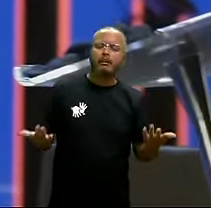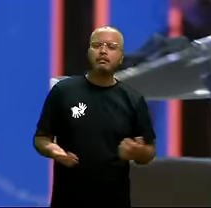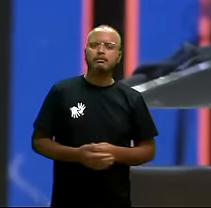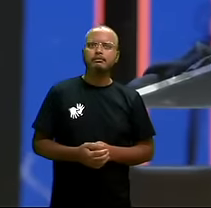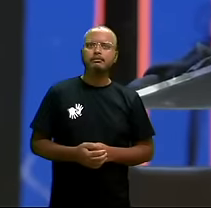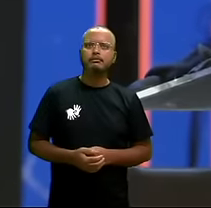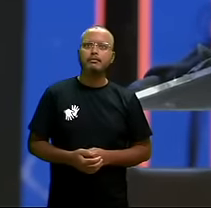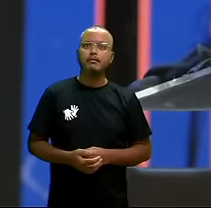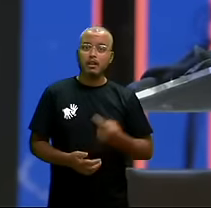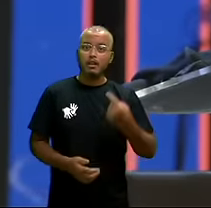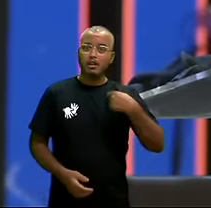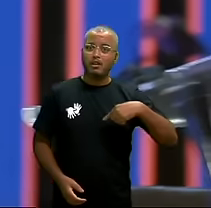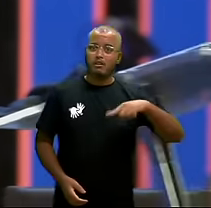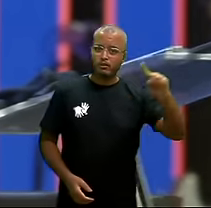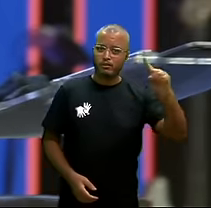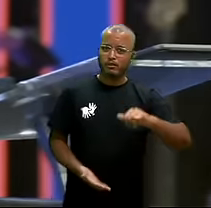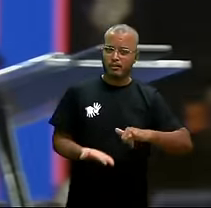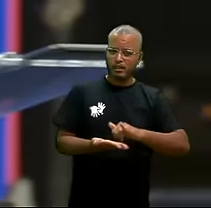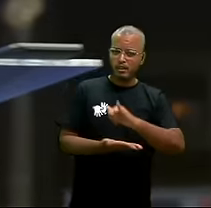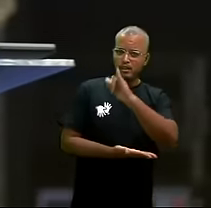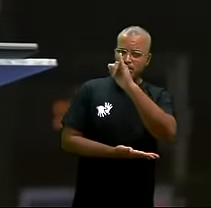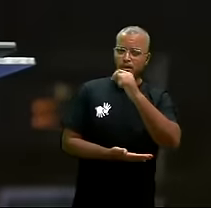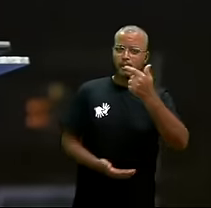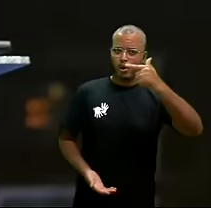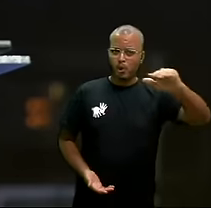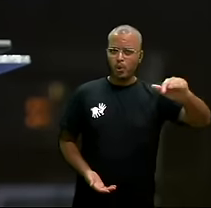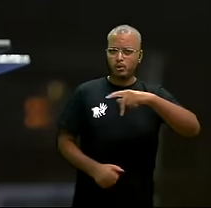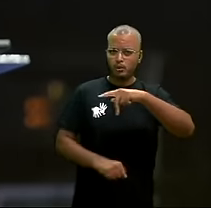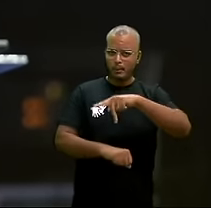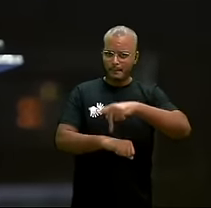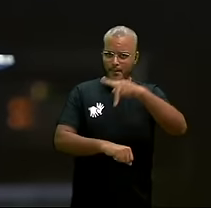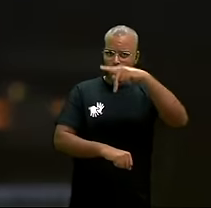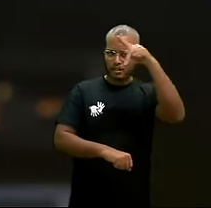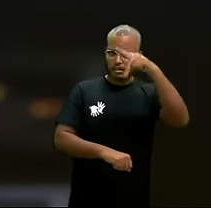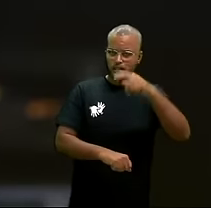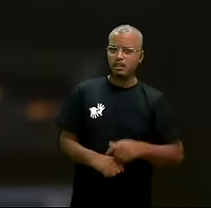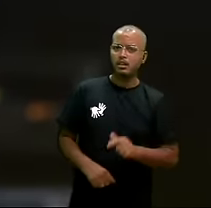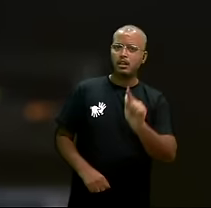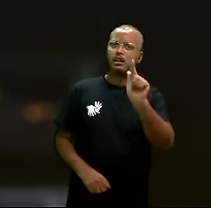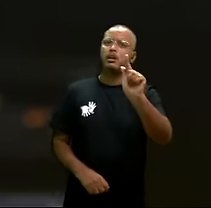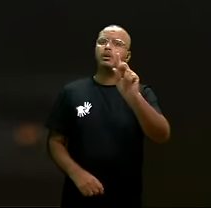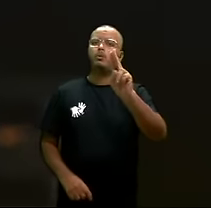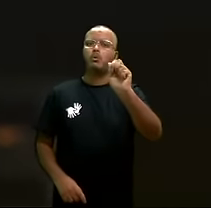para Guatemala, irmão. Vocês não sabem como eu estava em 2018. Vocês não sabem como eu cheguei naquele lugar.